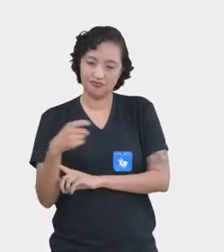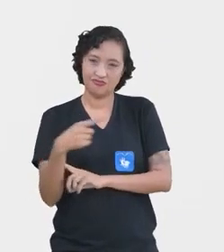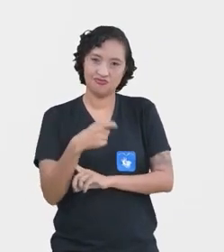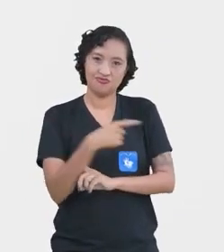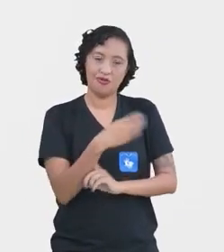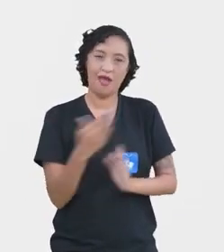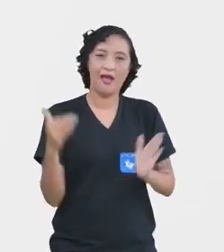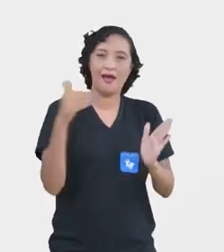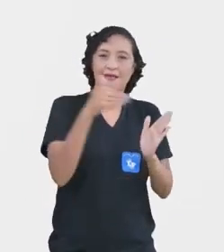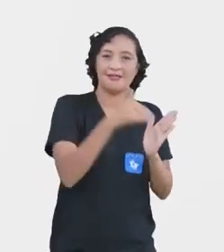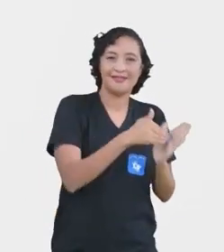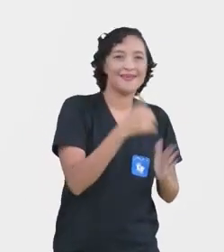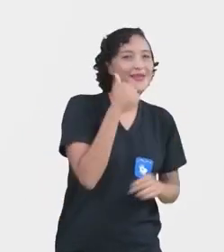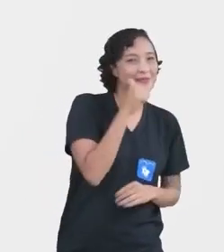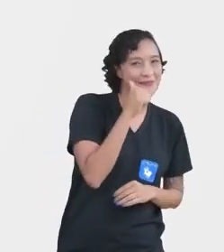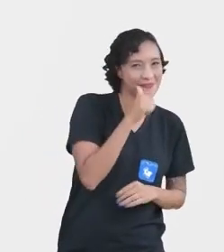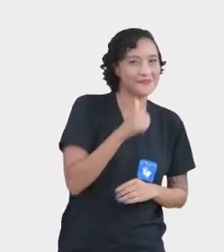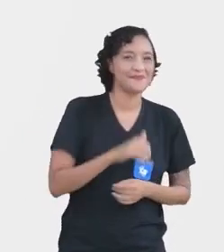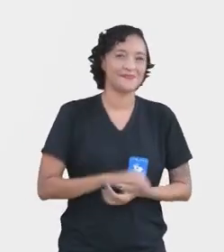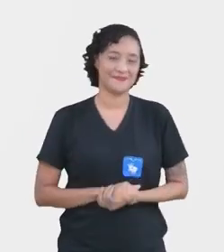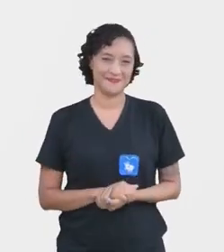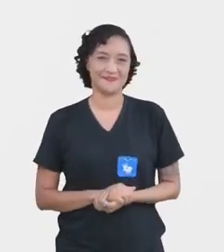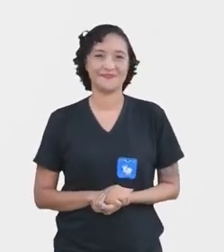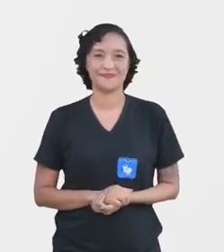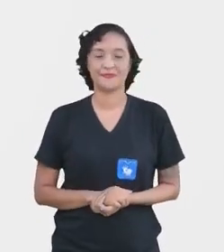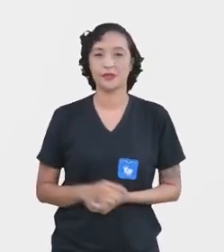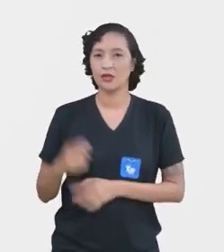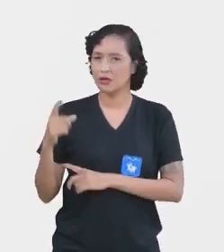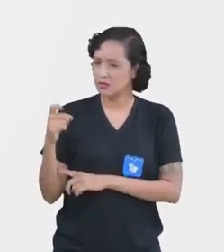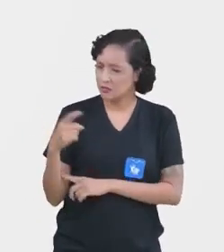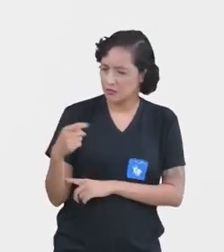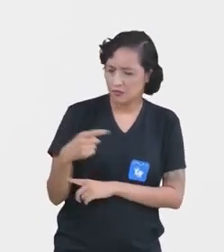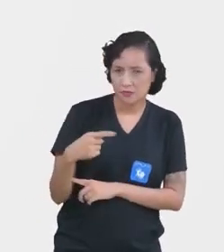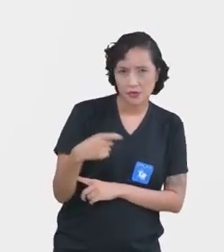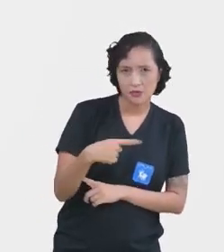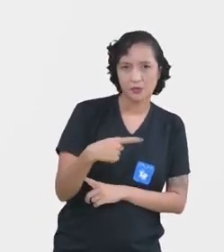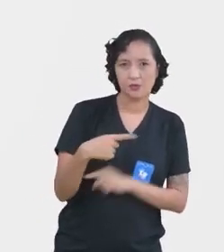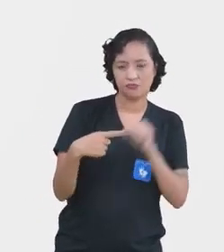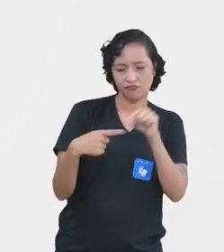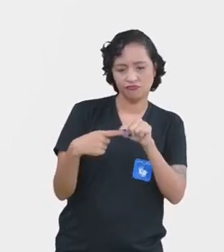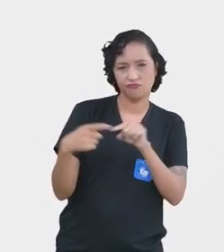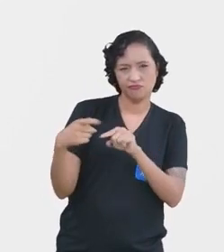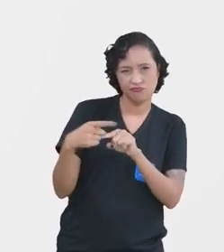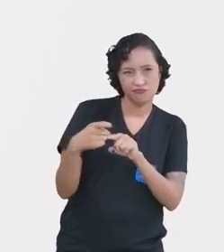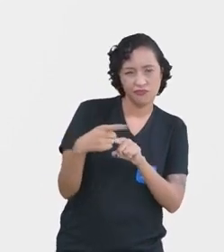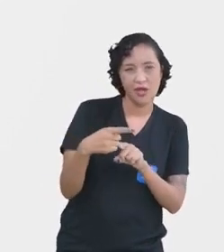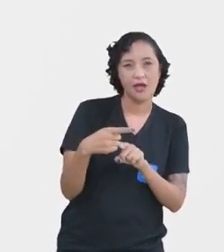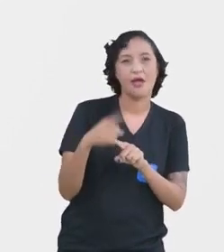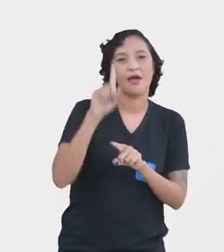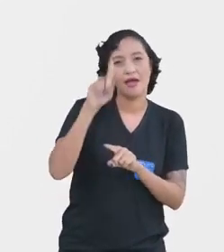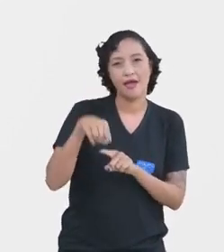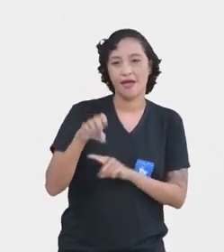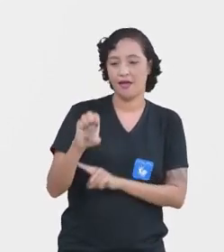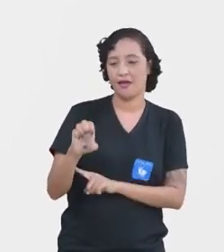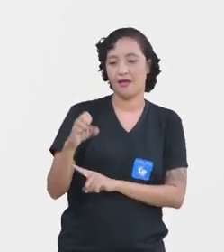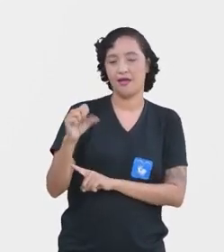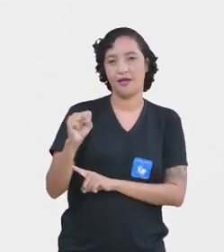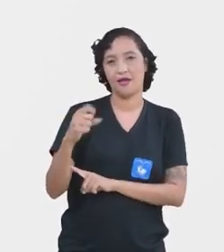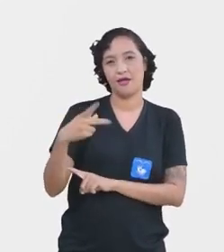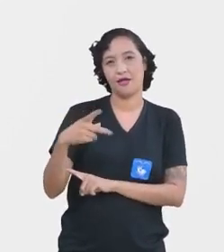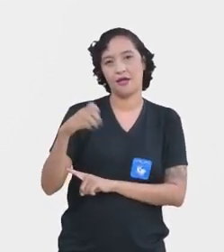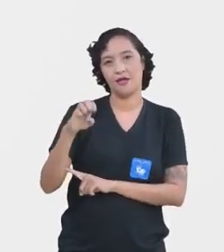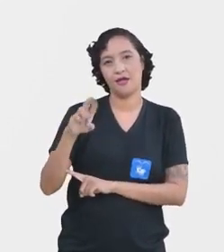para poder se deslocar. E o espermatozoide e o líquido seminal constituem o esperma, que é um